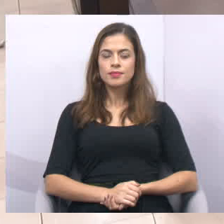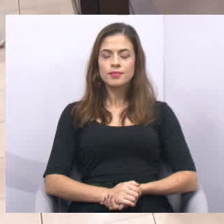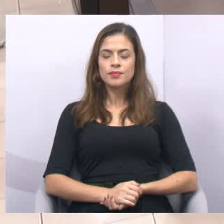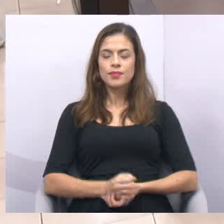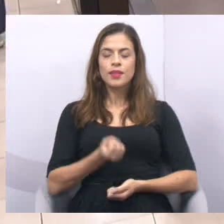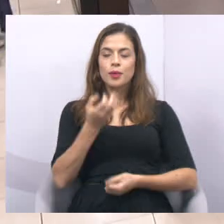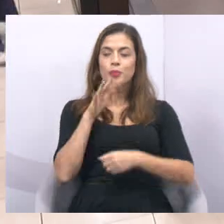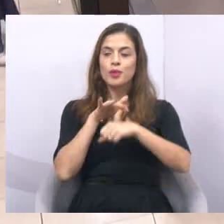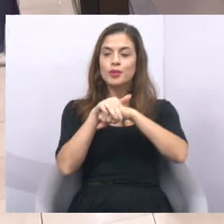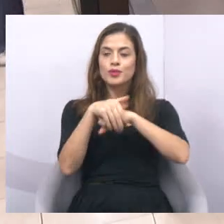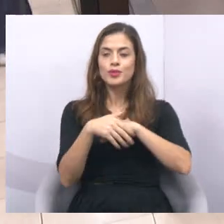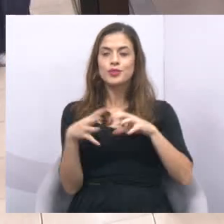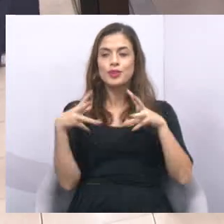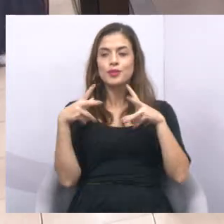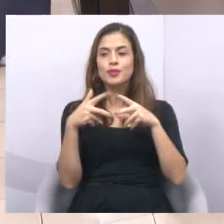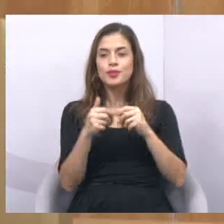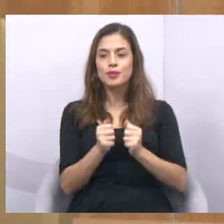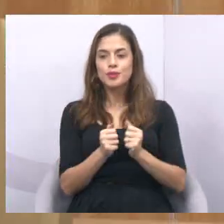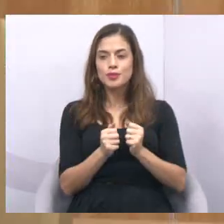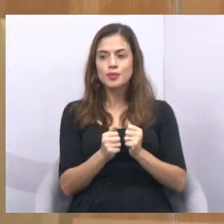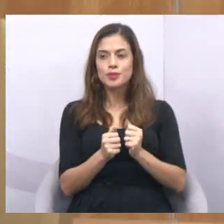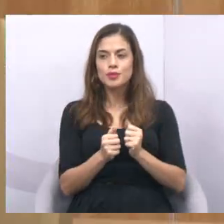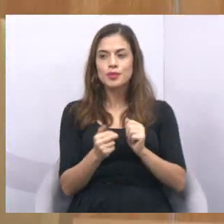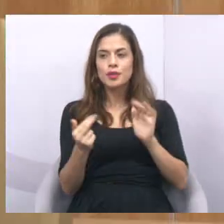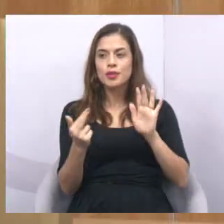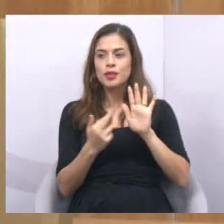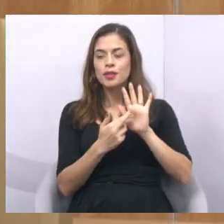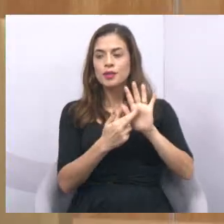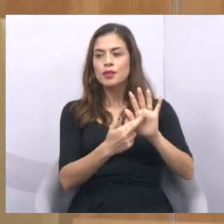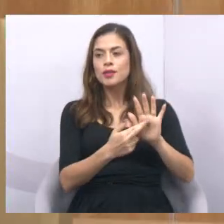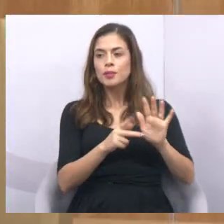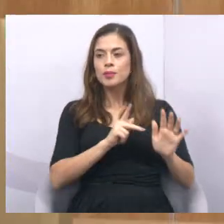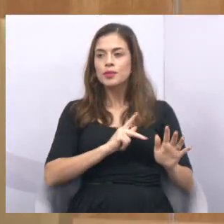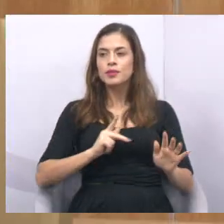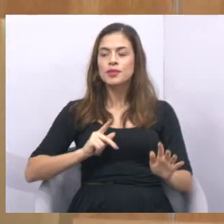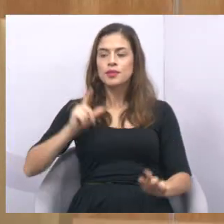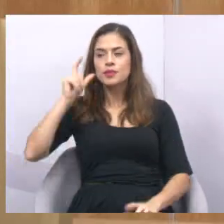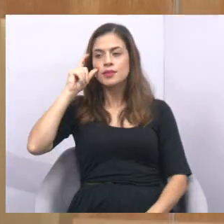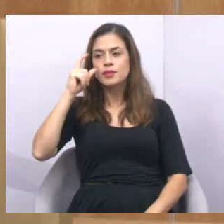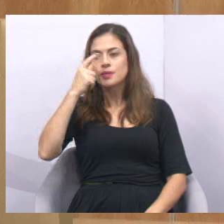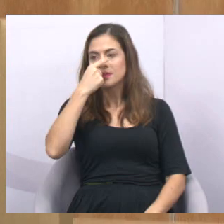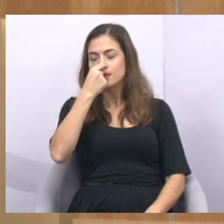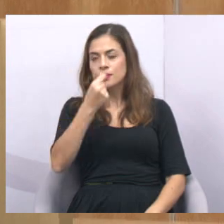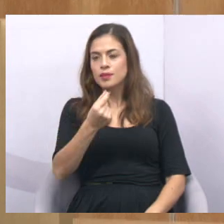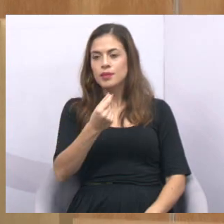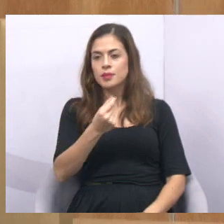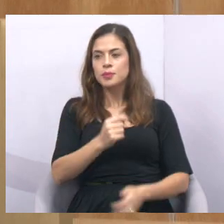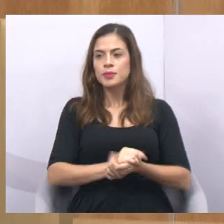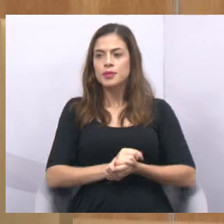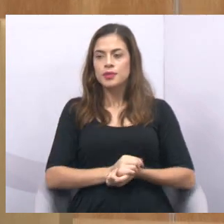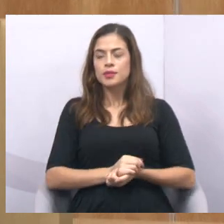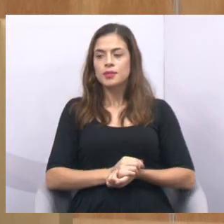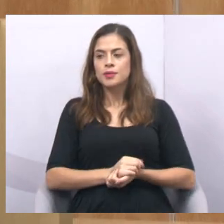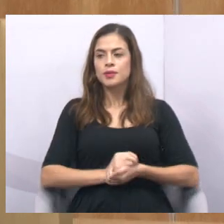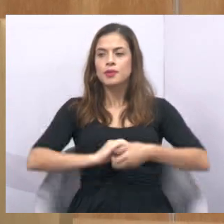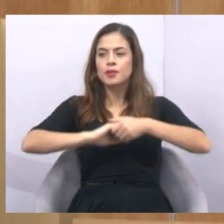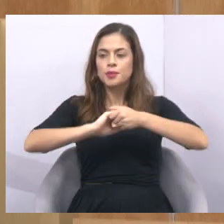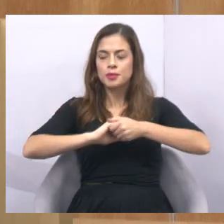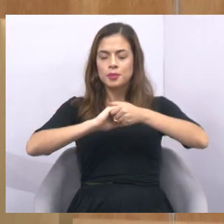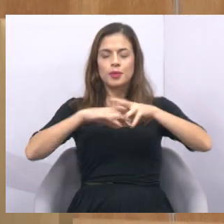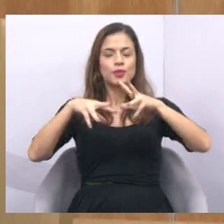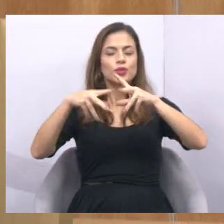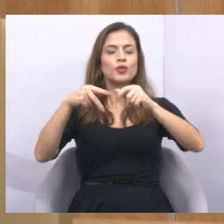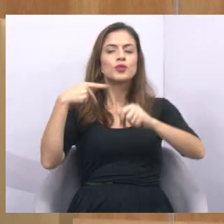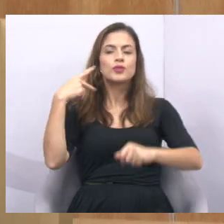Boa noite a todos. Em nome do presidente dessa casa, Abner de Madureira, cumprimento aqui os meus nobres